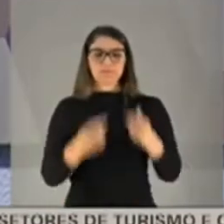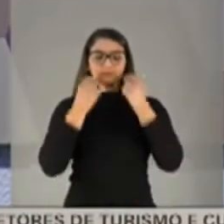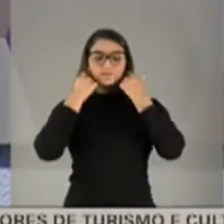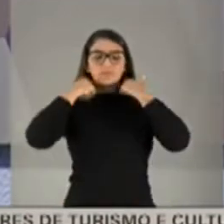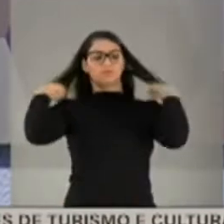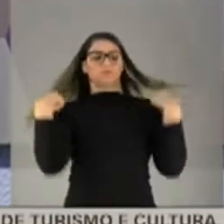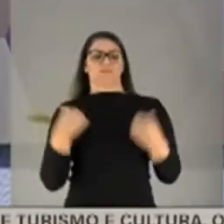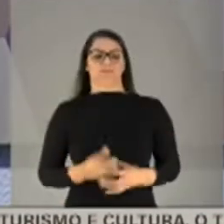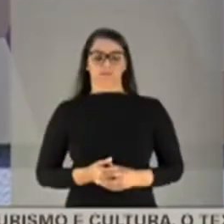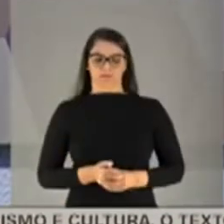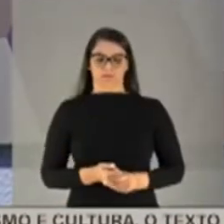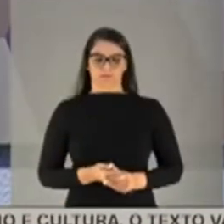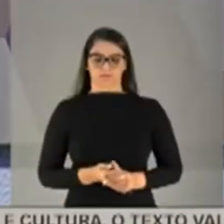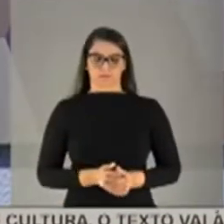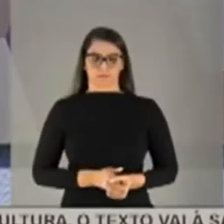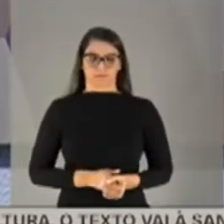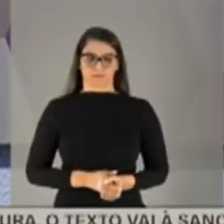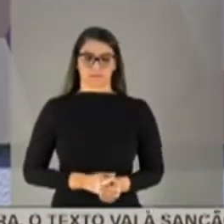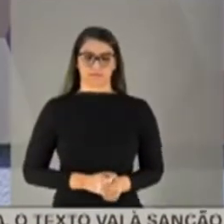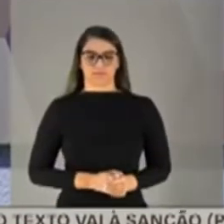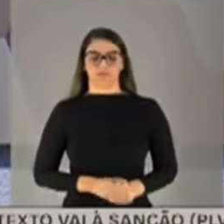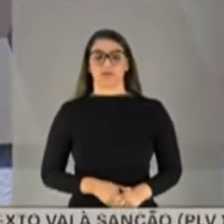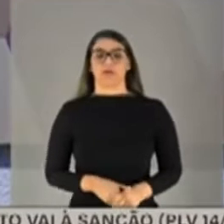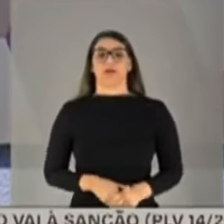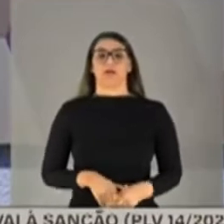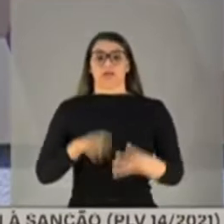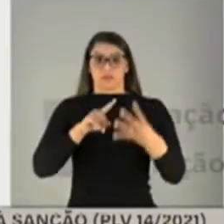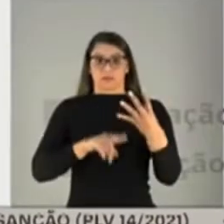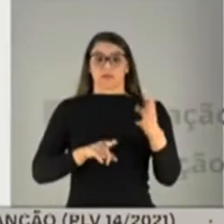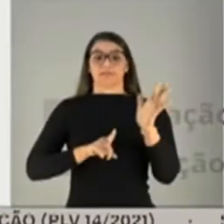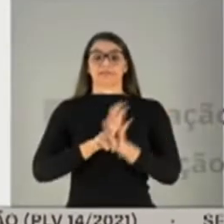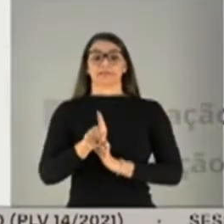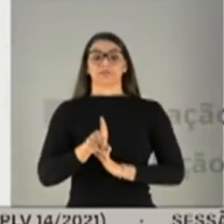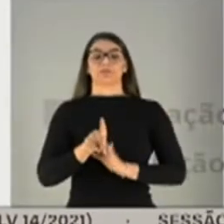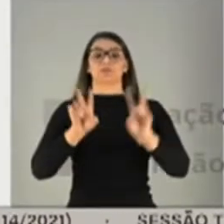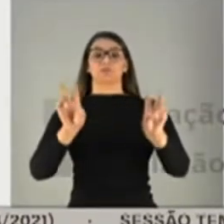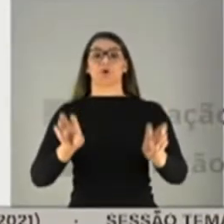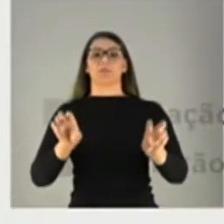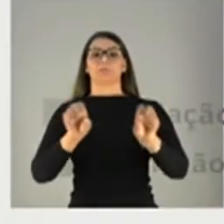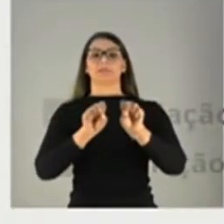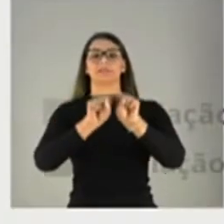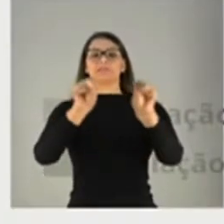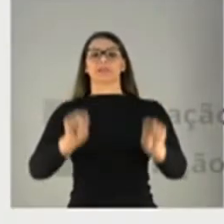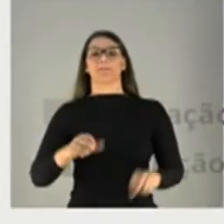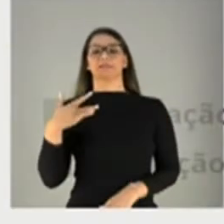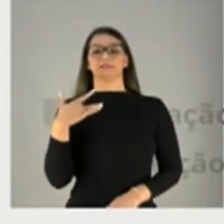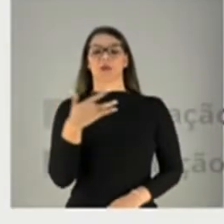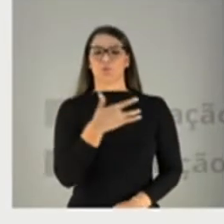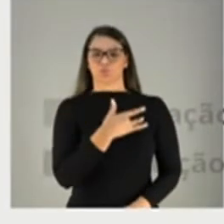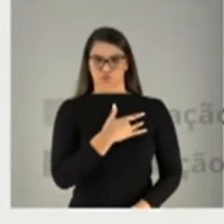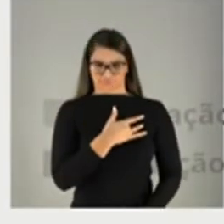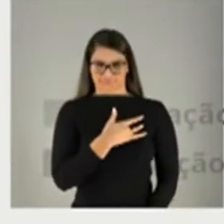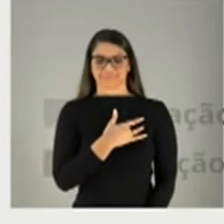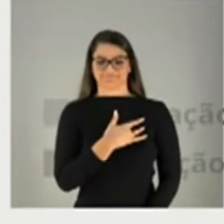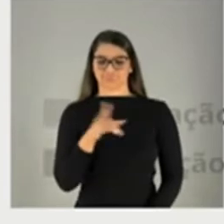encerrando. Aqui, respondendo a pergunta sobre o sistema de saúde. A imagem mostra,